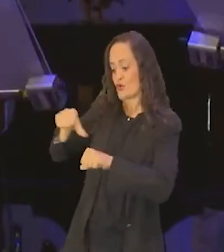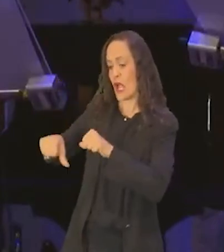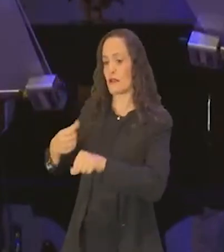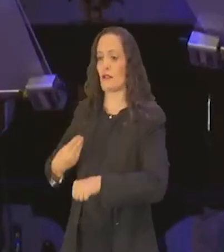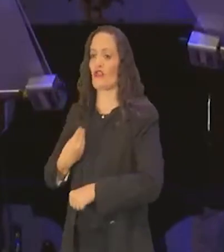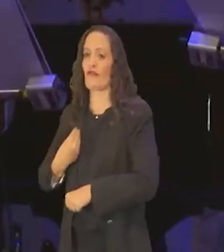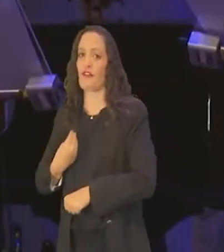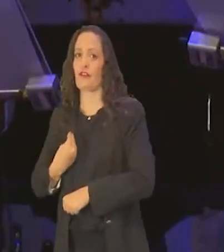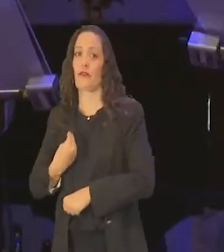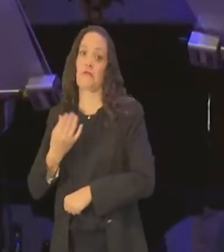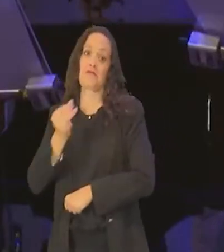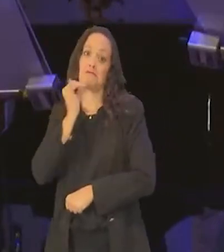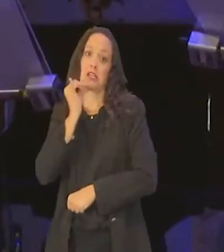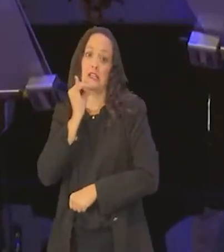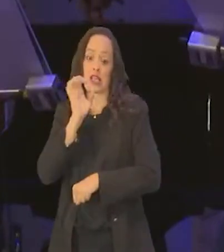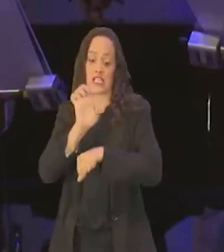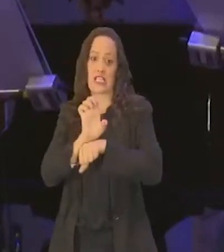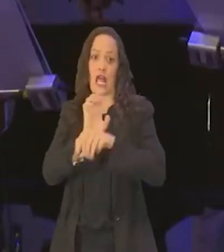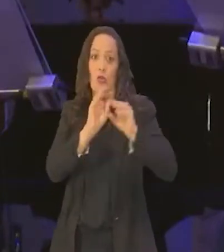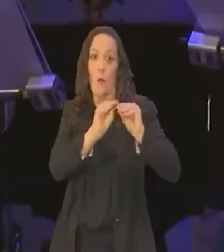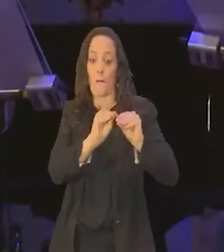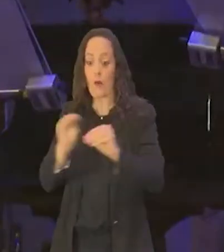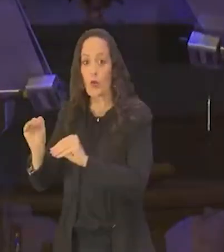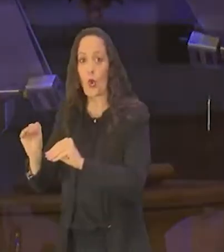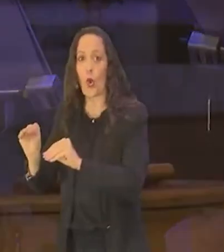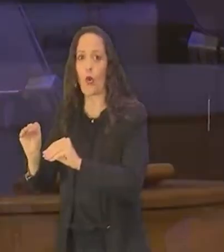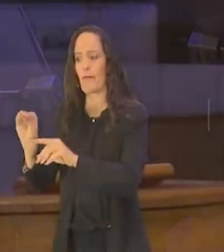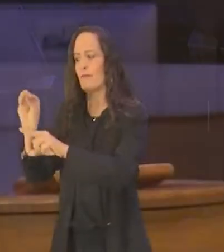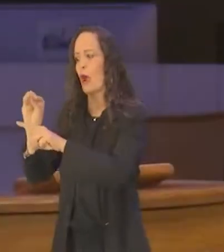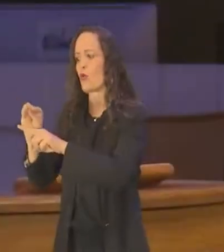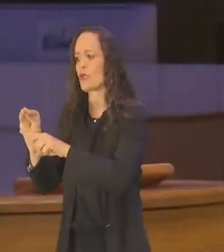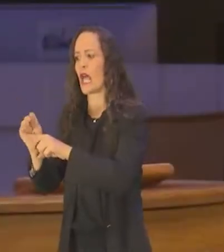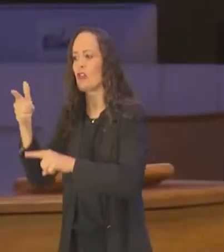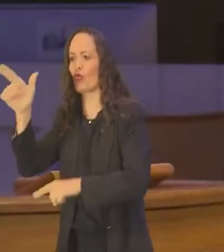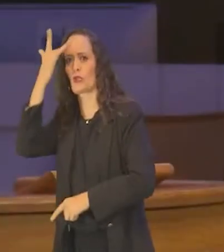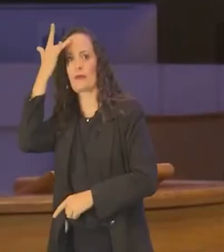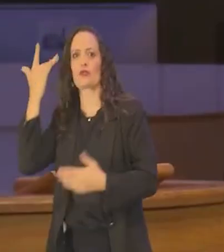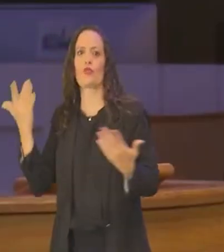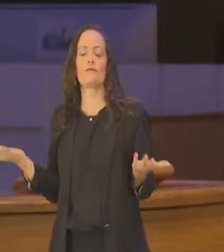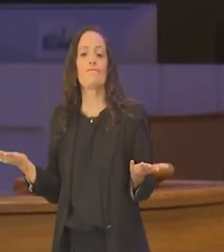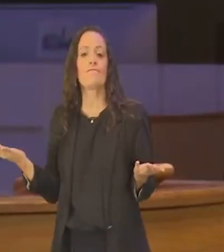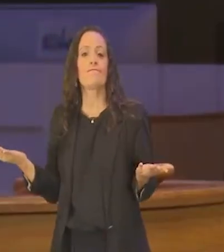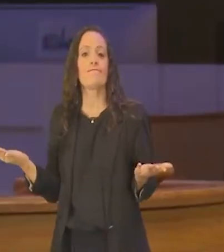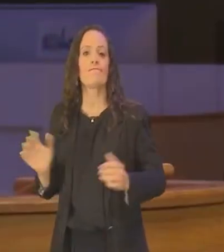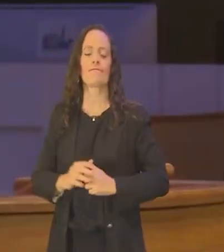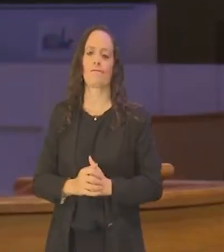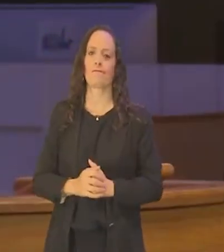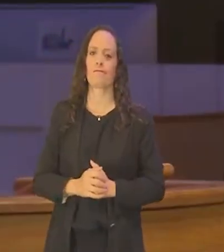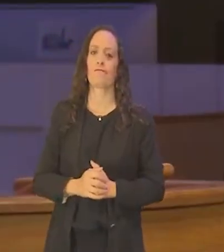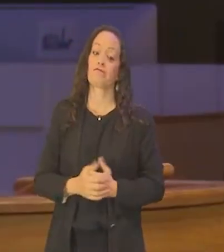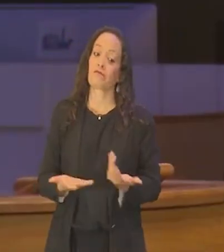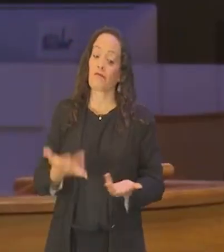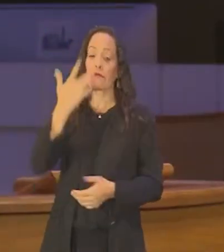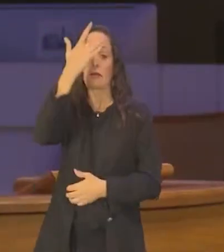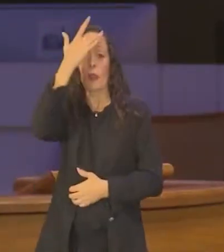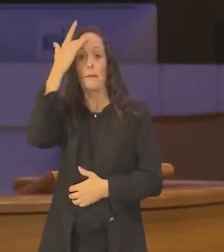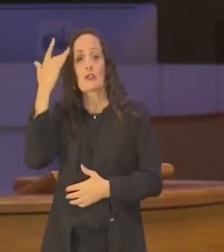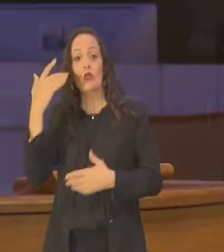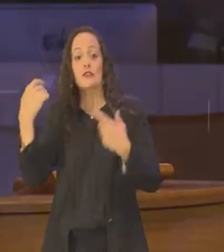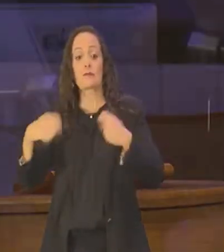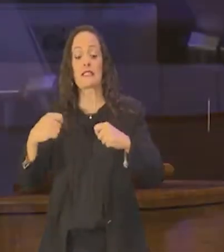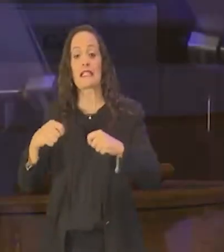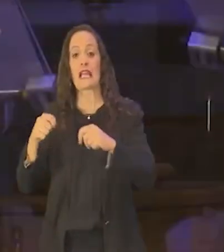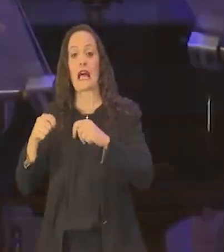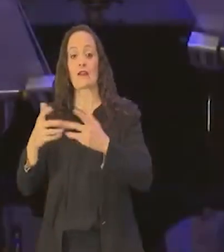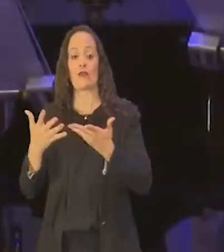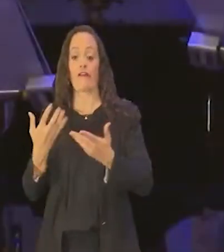foram a outro estado cuidar dos seus familiares, estão até hoje dedicando tempo a isso. Irmãos que precisaram viajar não de